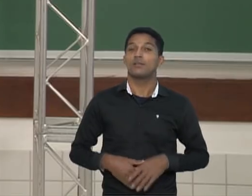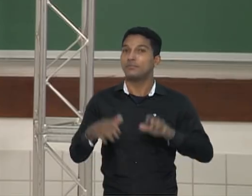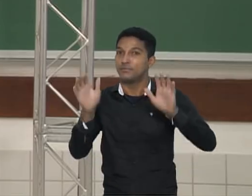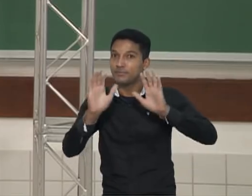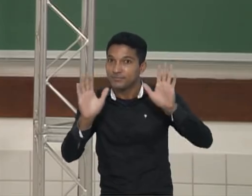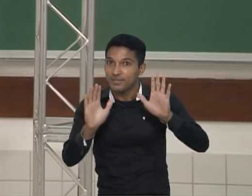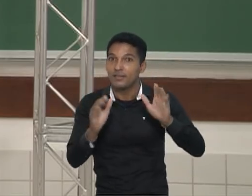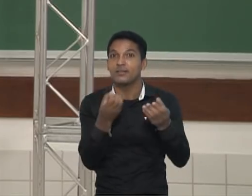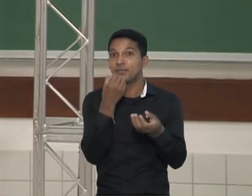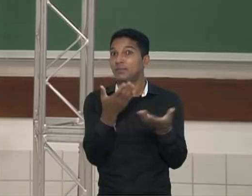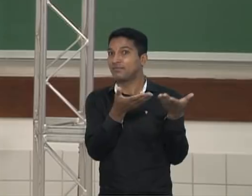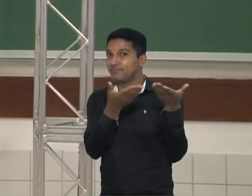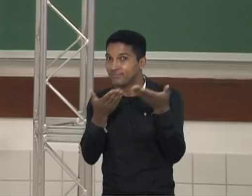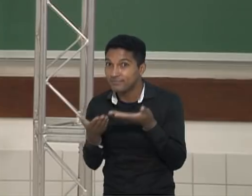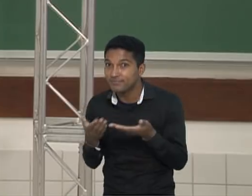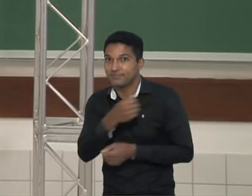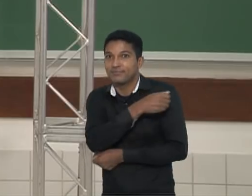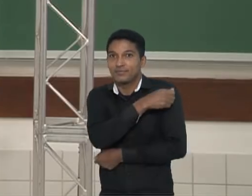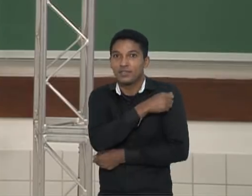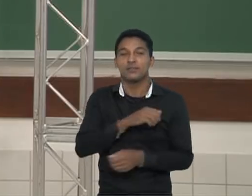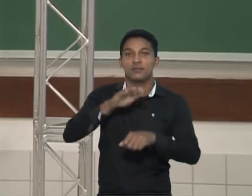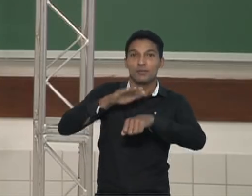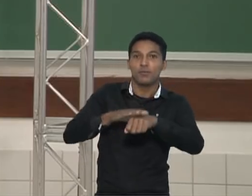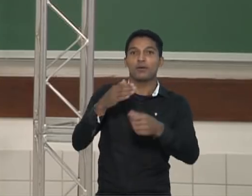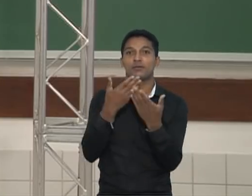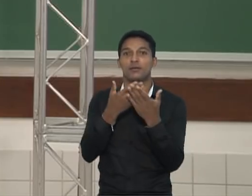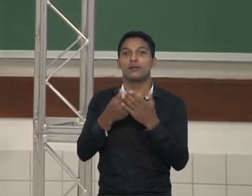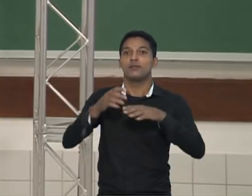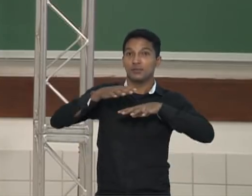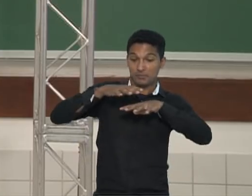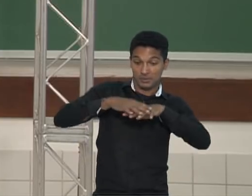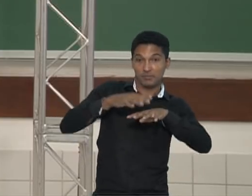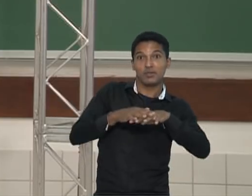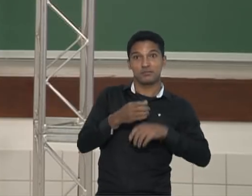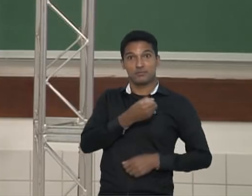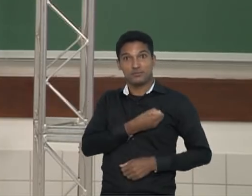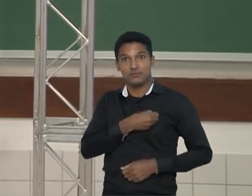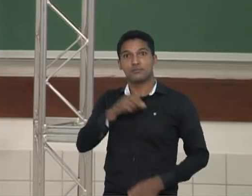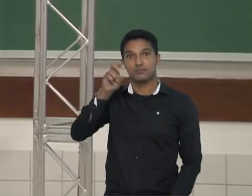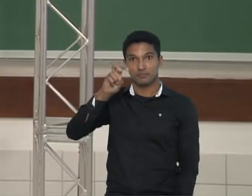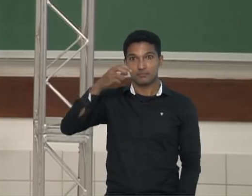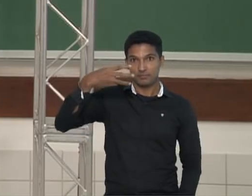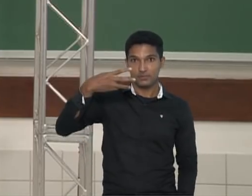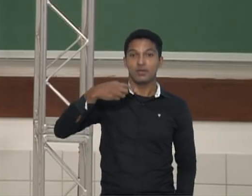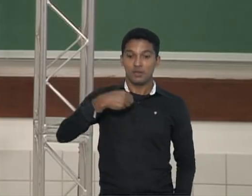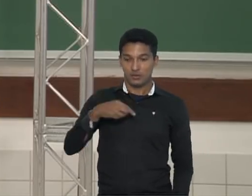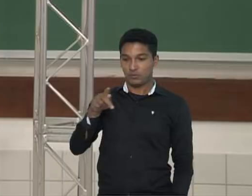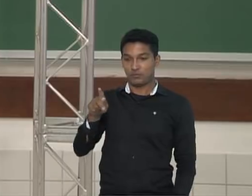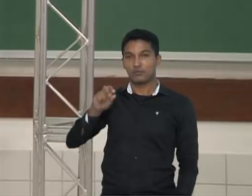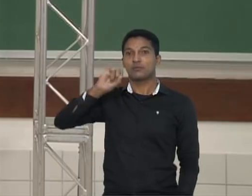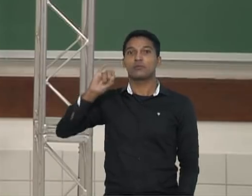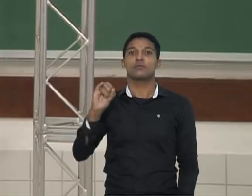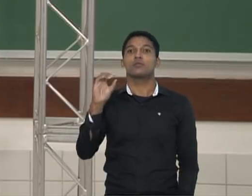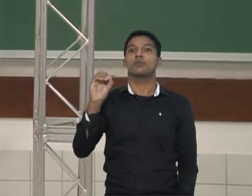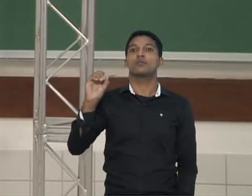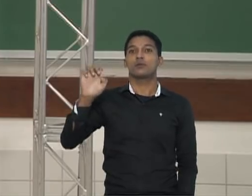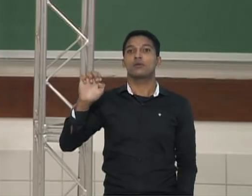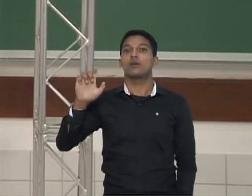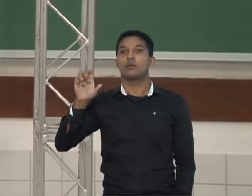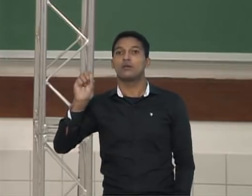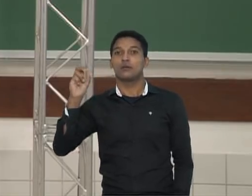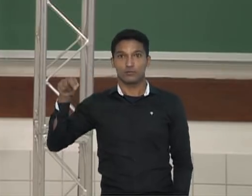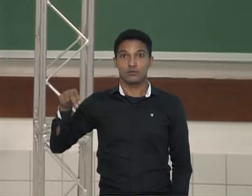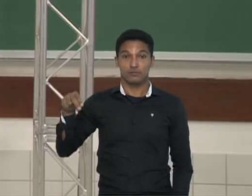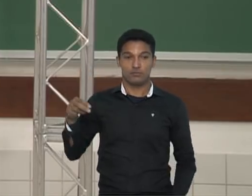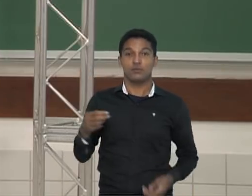Olá, sejam todos bem-vindos a mais uma aula de matemática, a de número 53. Eu sou o professor Joelso e nessa aula